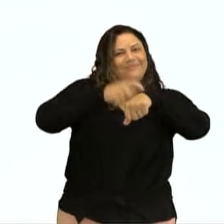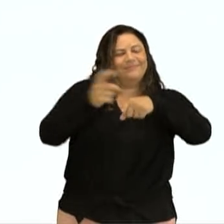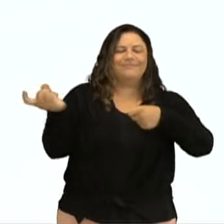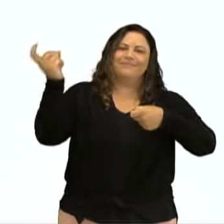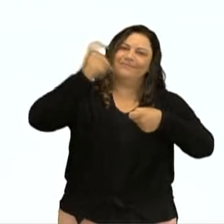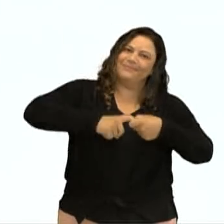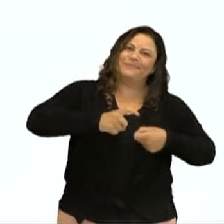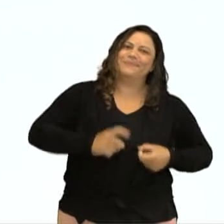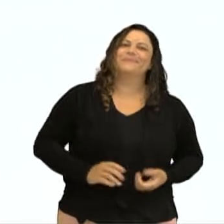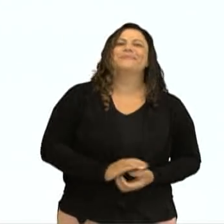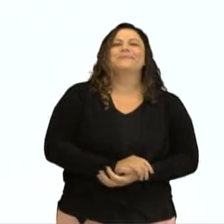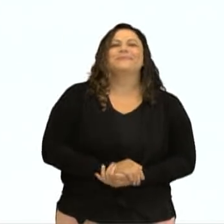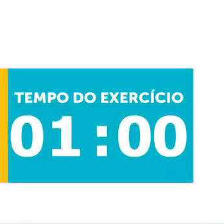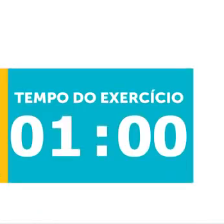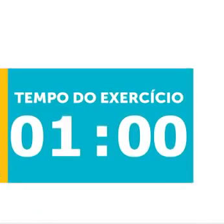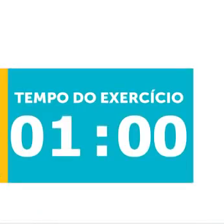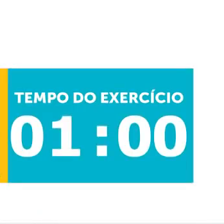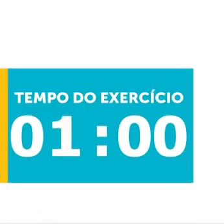retorno.